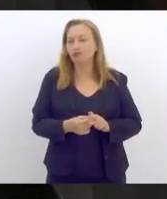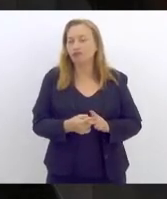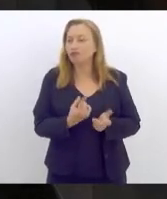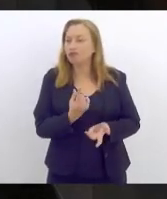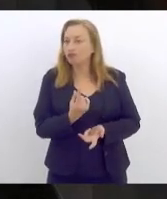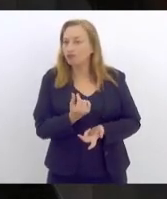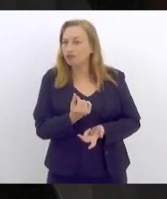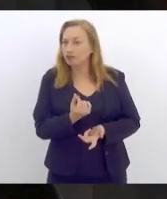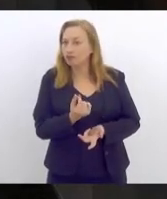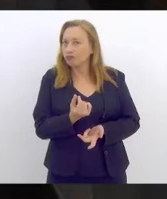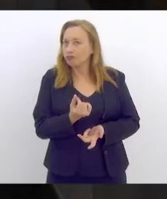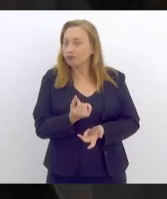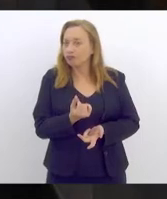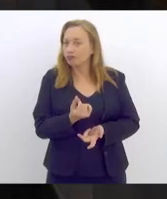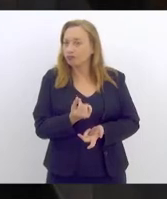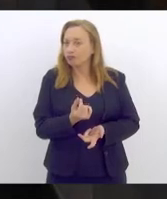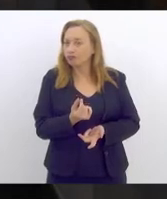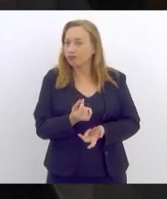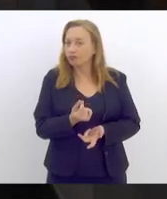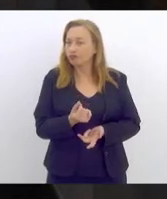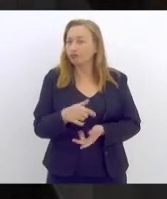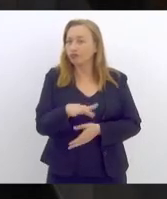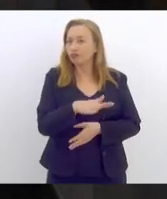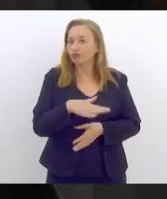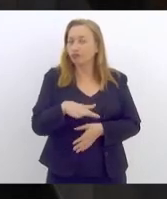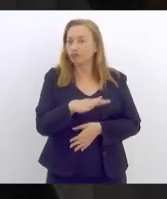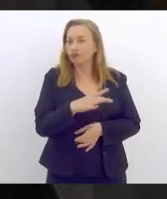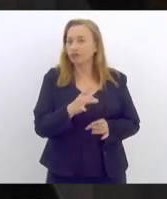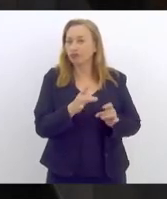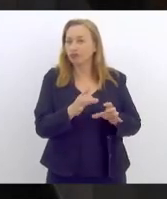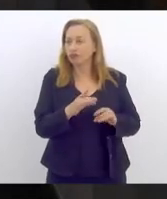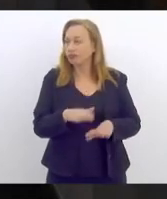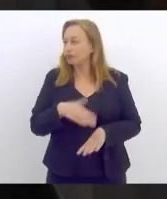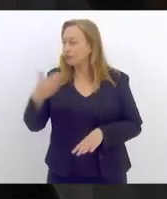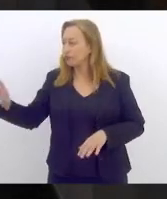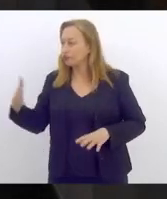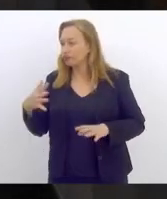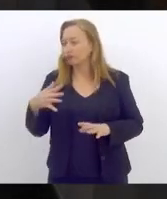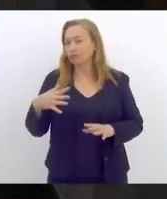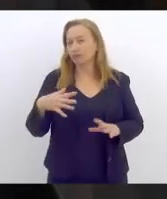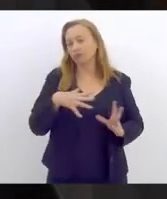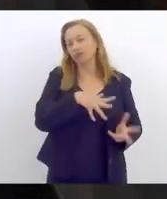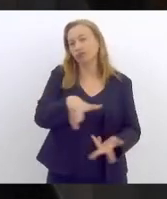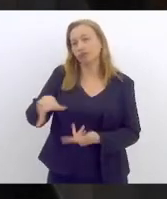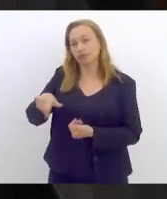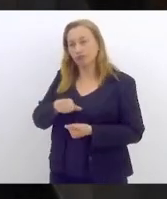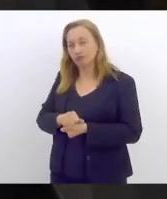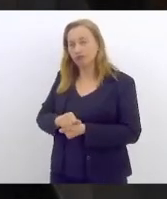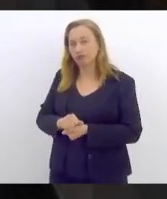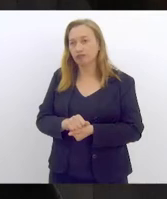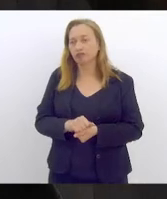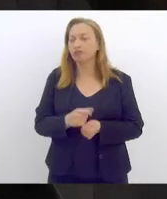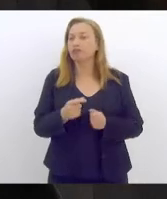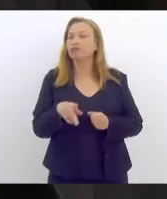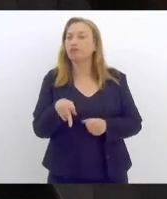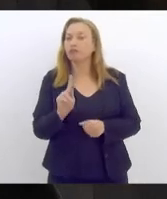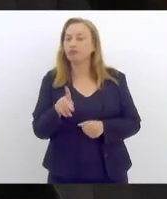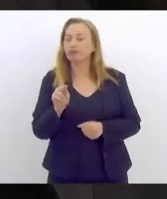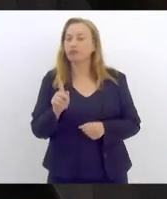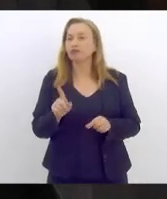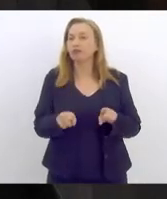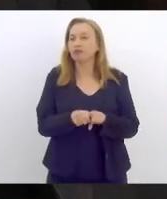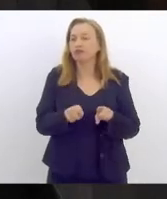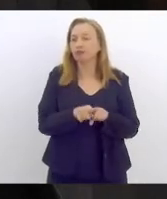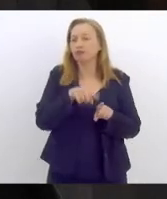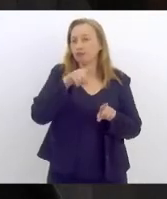preço consoante o mercado internacional do Barril do petróleo e da variação do dólar como